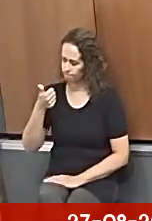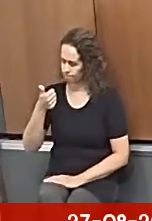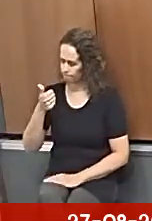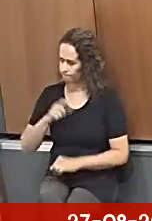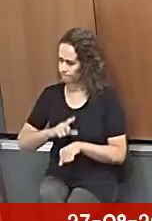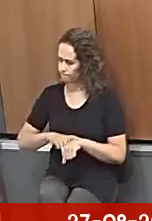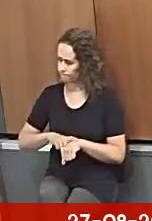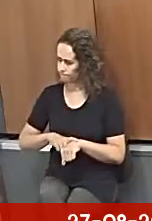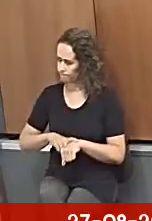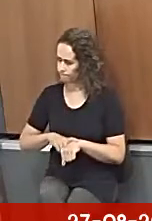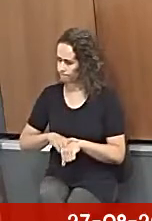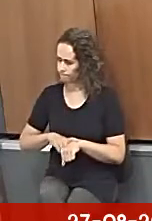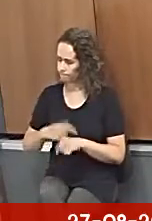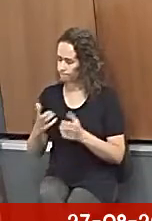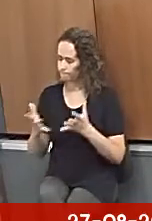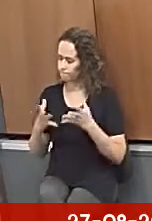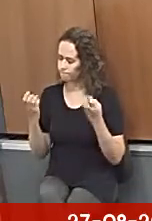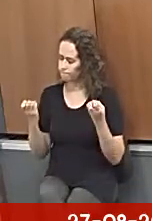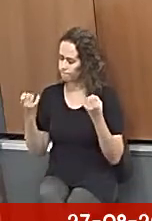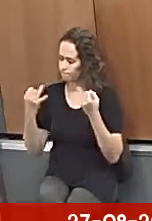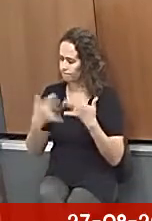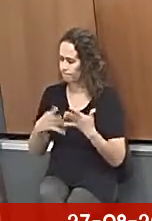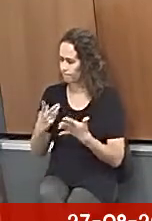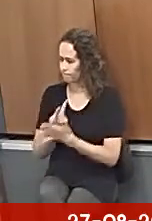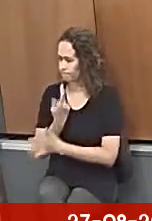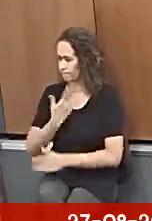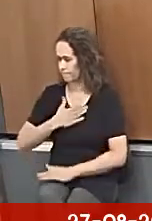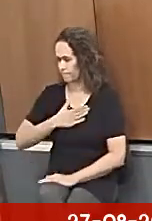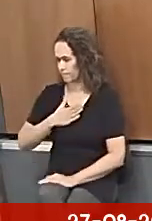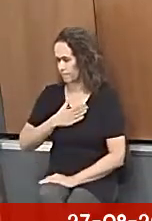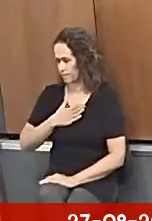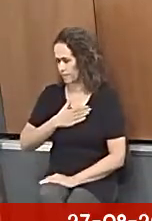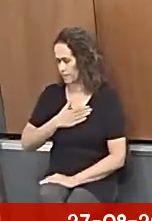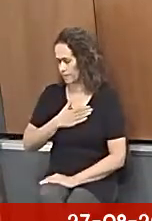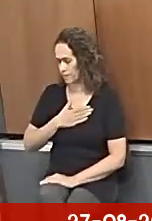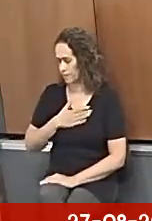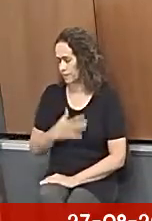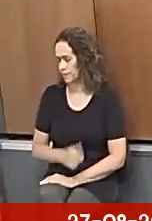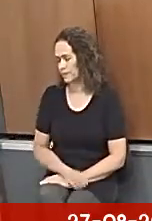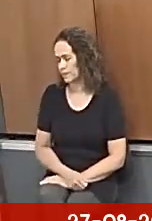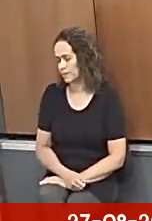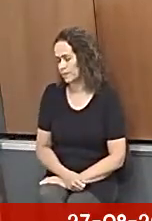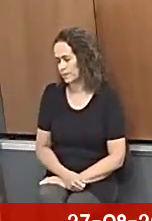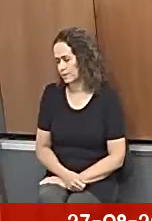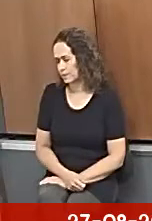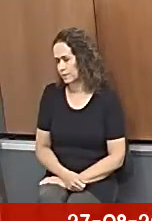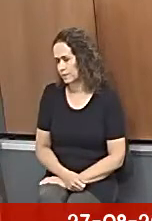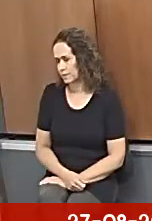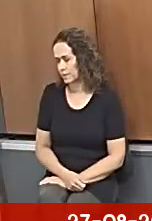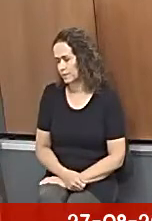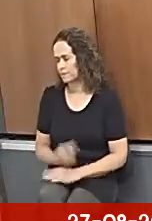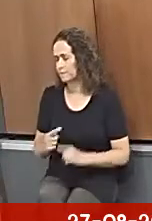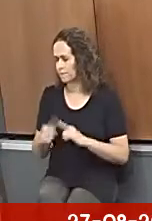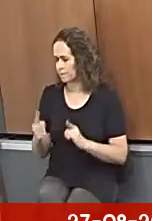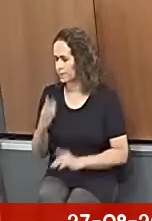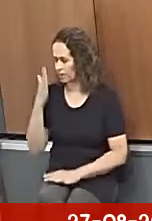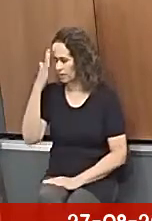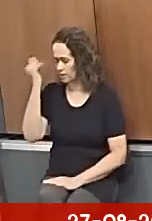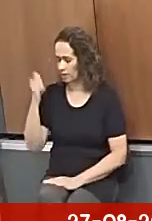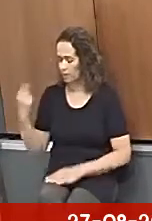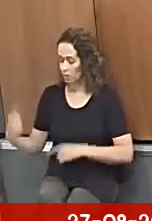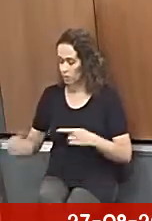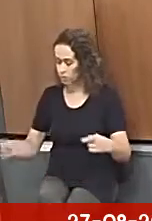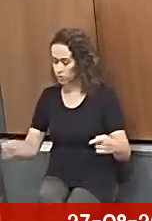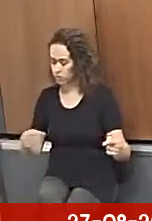eu vou relatar o fato que aconteceu comigo né mas a gente sabe que o debate ele é